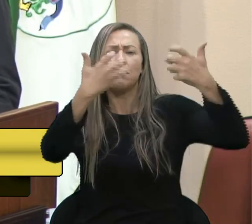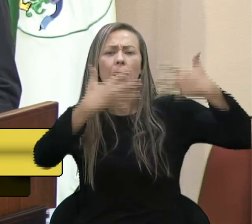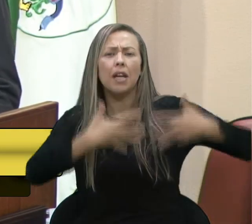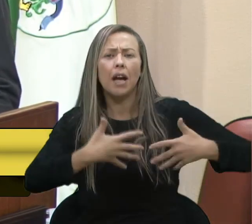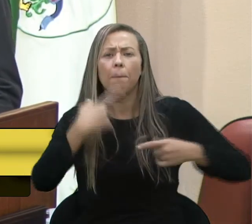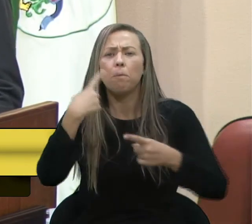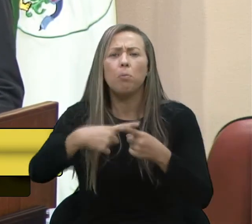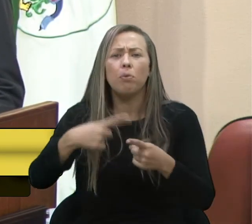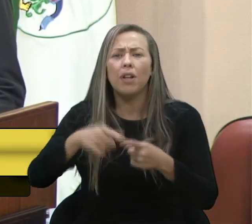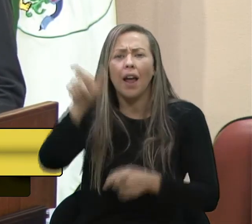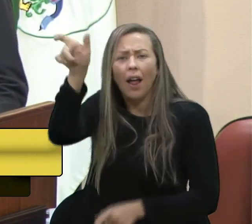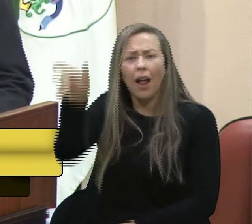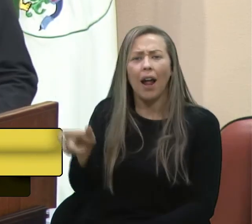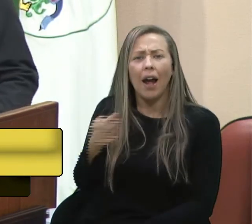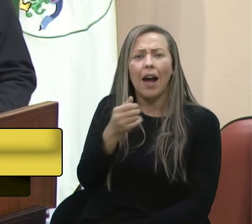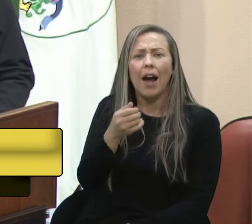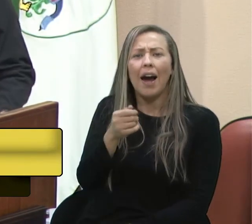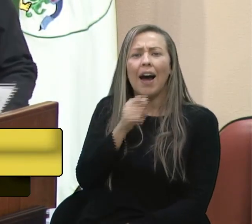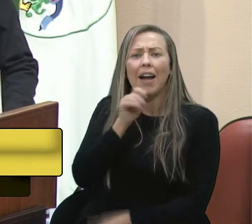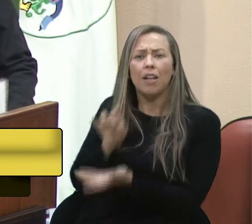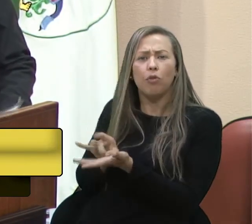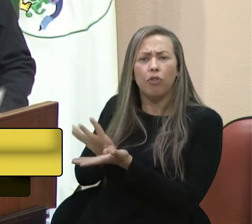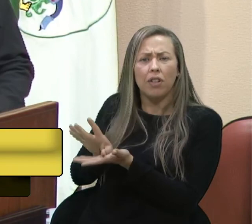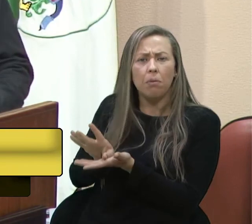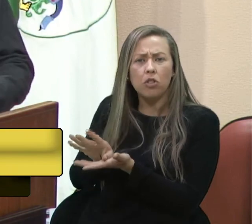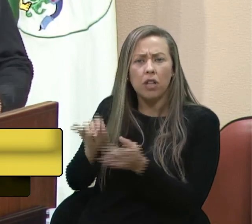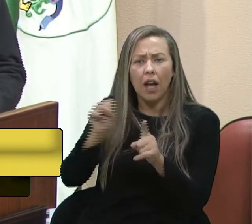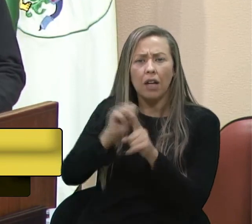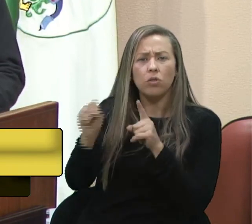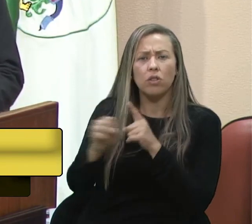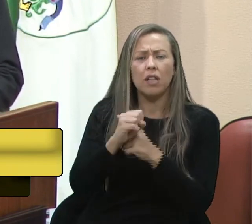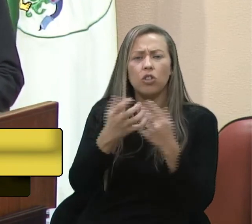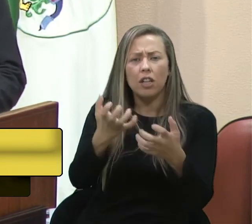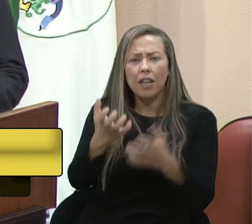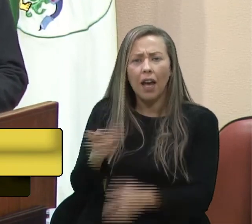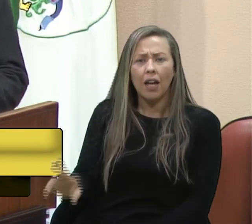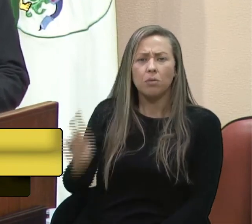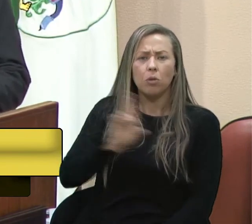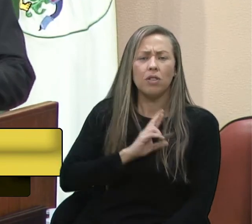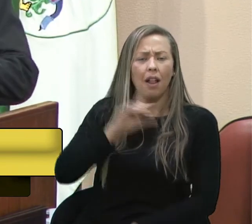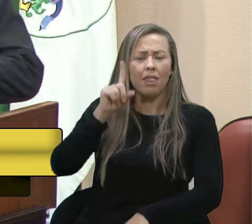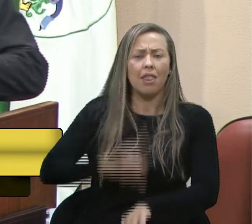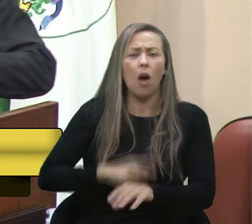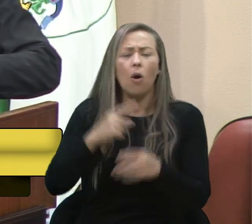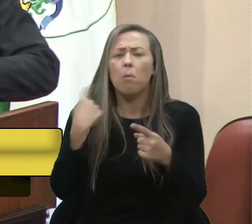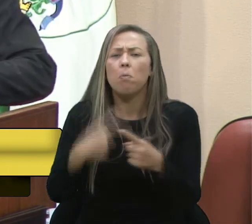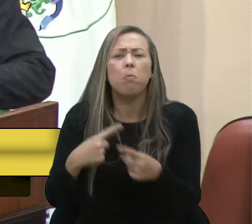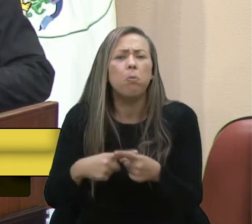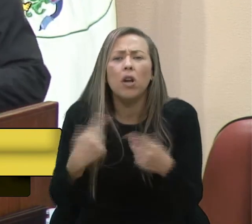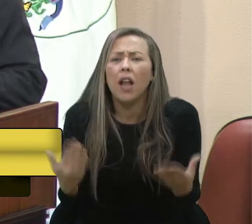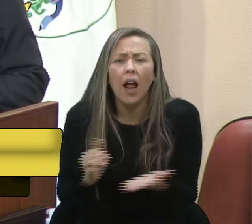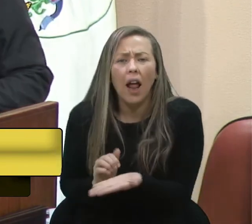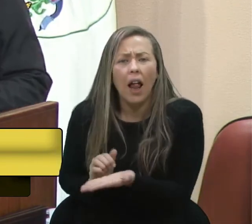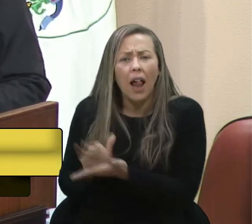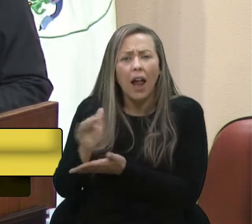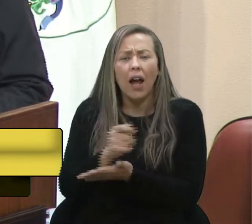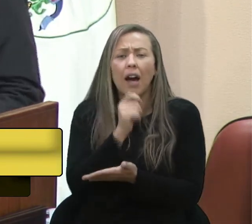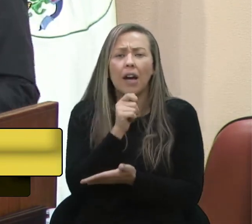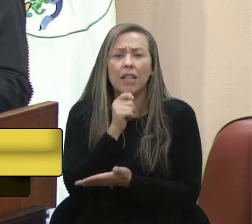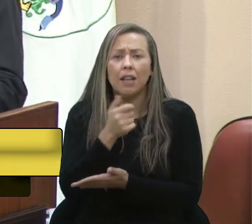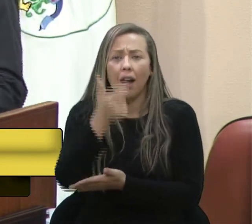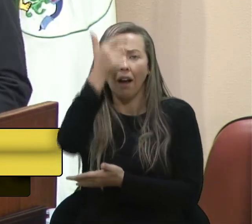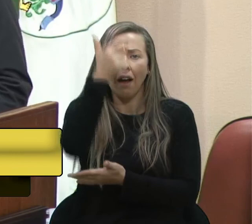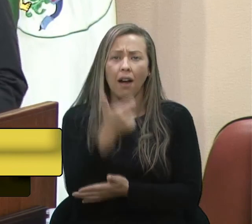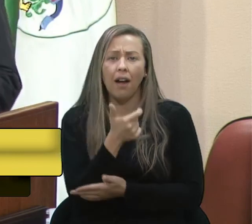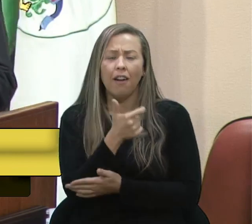essa pessoa ainda não foi demitida. A sociedade caxiense quer respostas claras no município e entender por que uma pessoa que deseja a